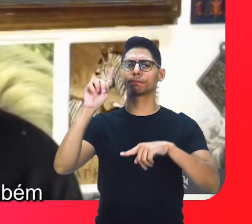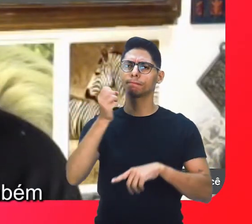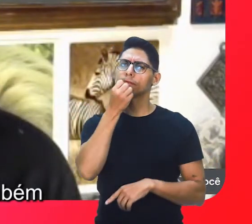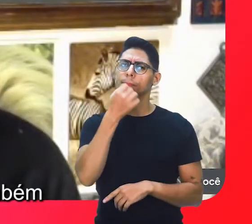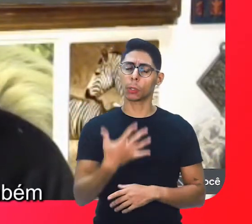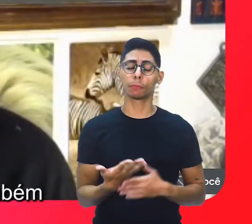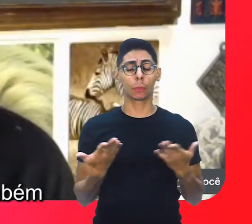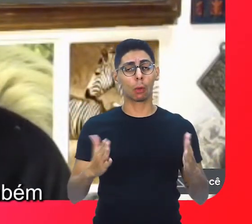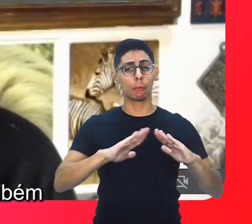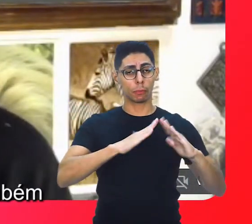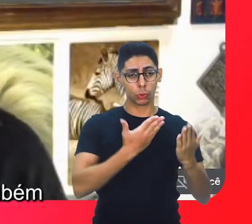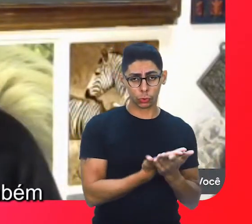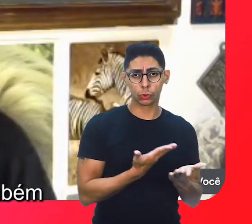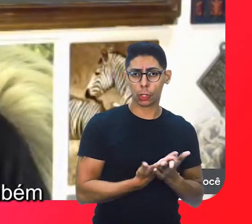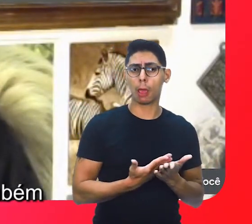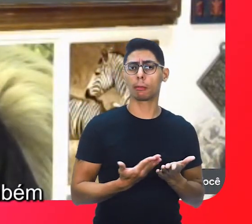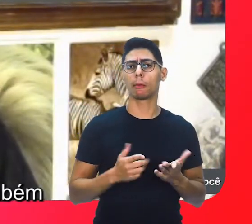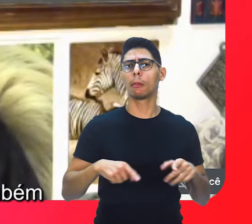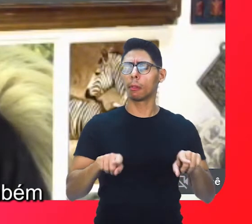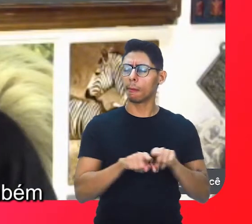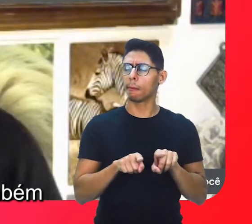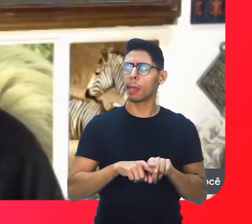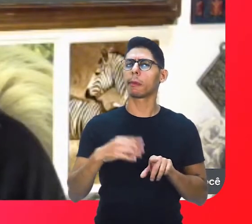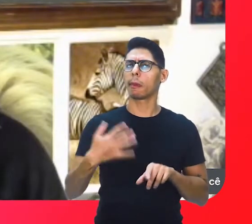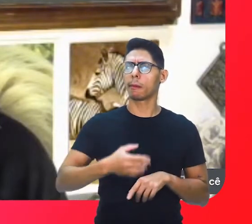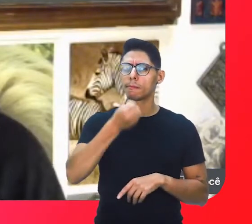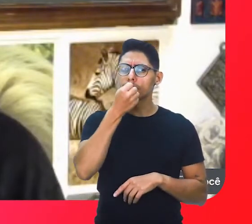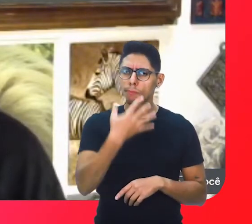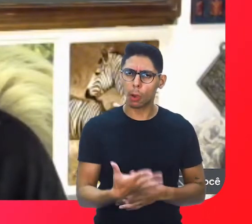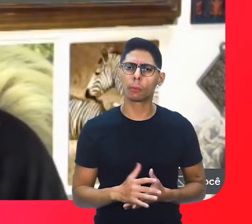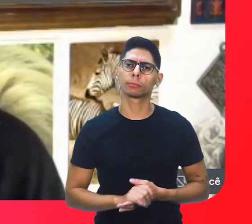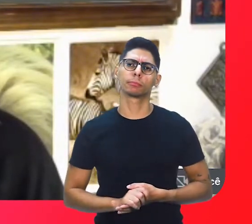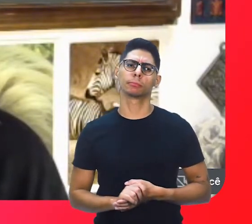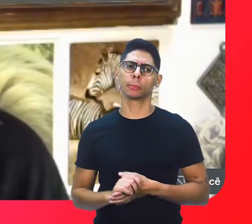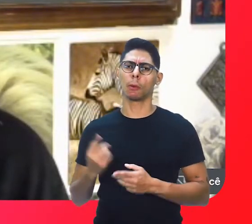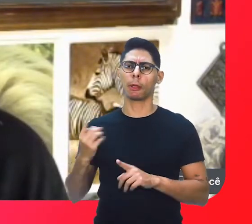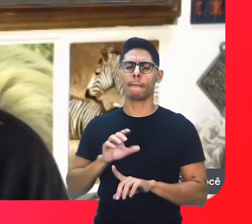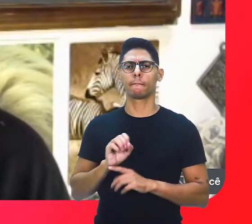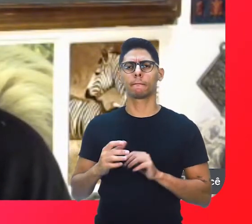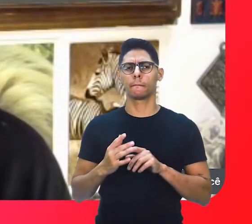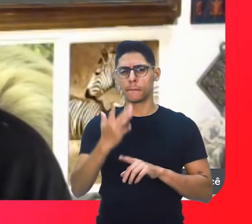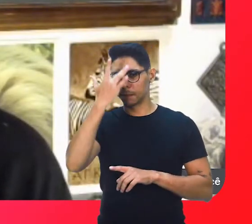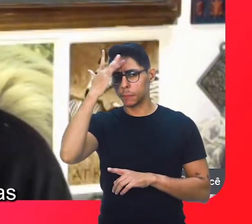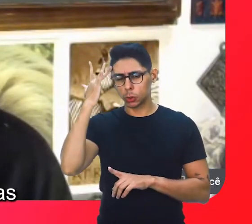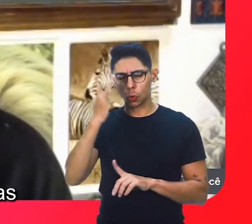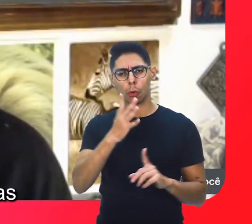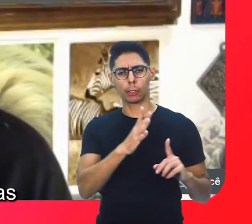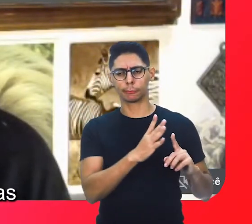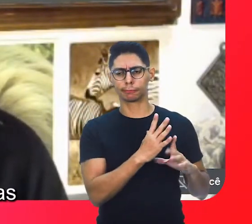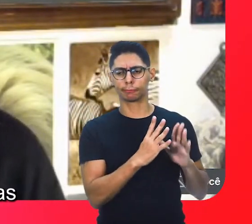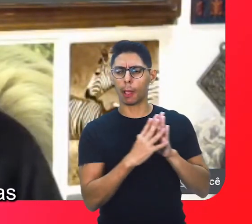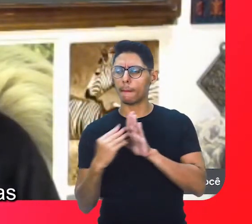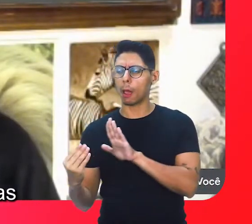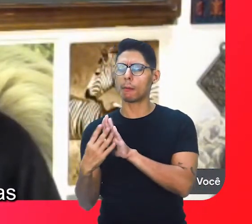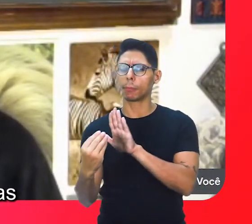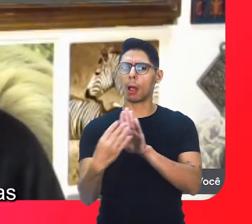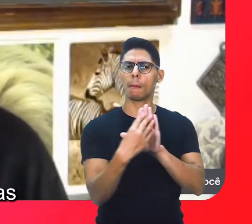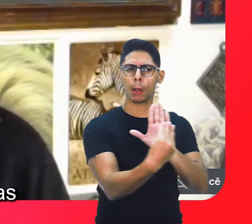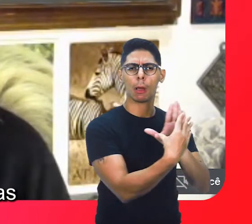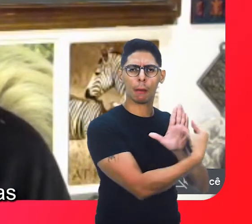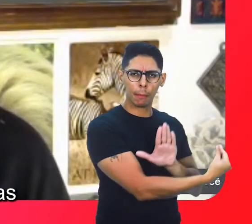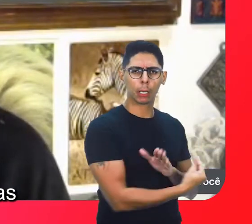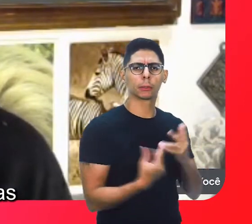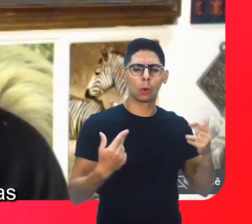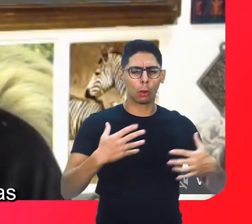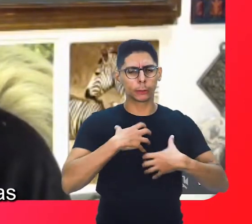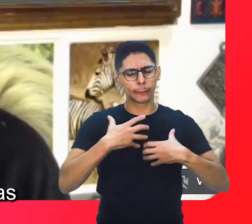isso, ela é um fogo também arde, também queima, também gera o tempo todo assim, muita vontade